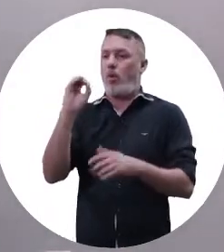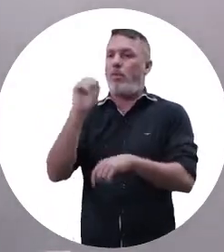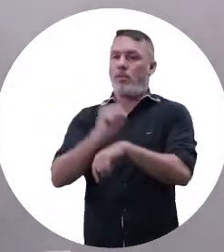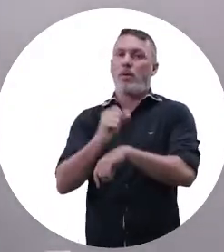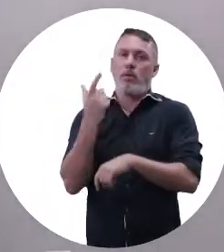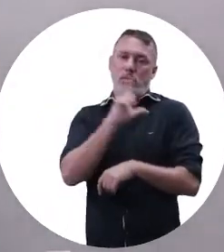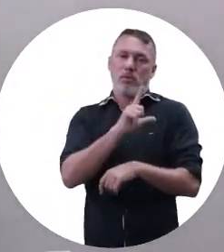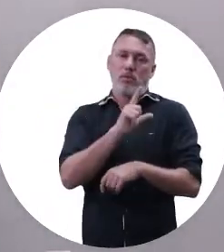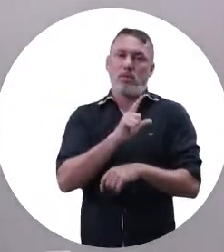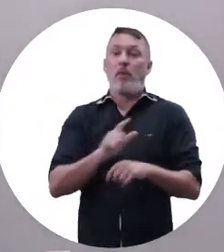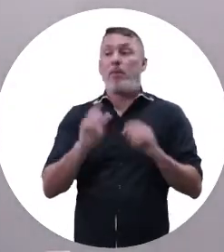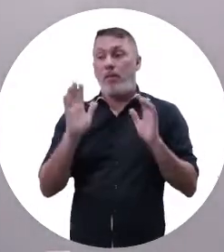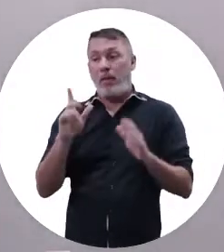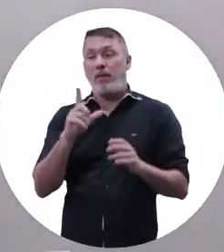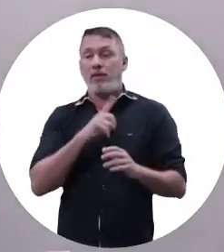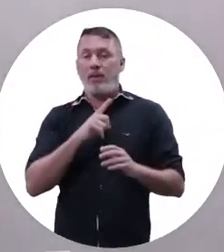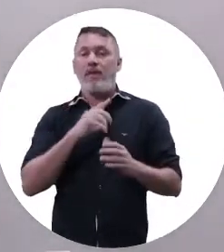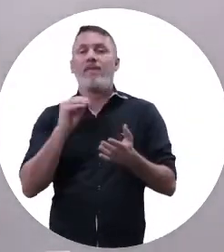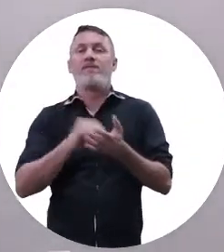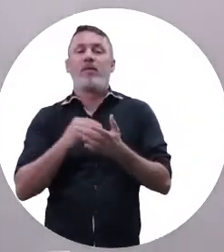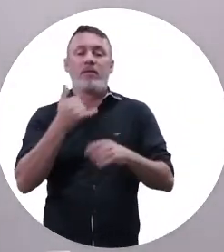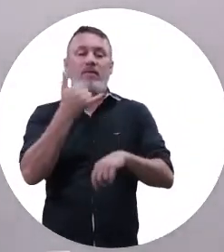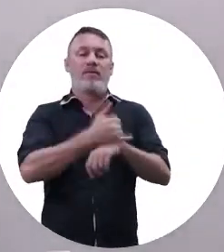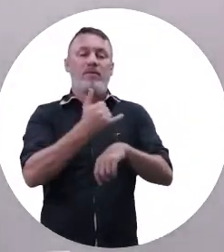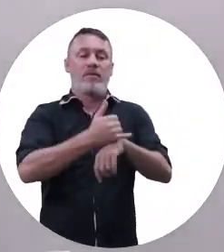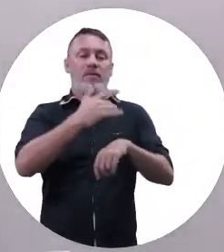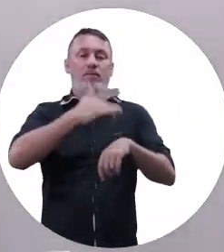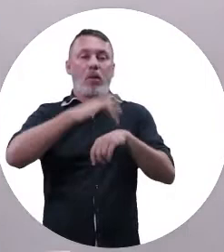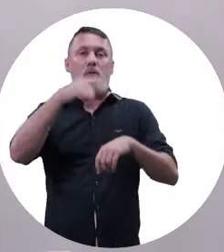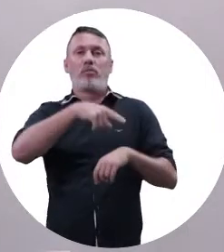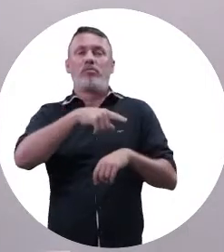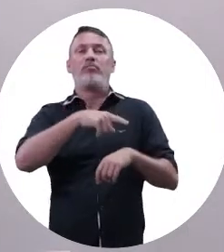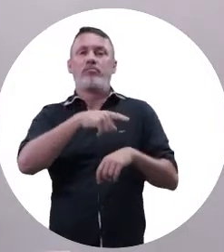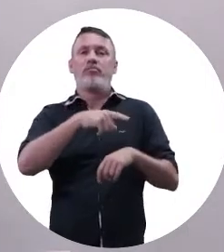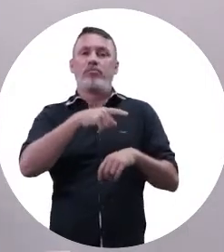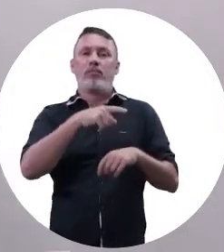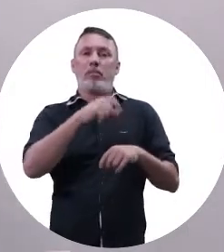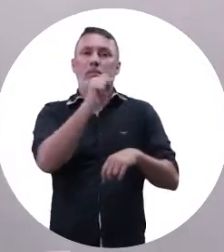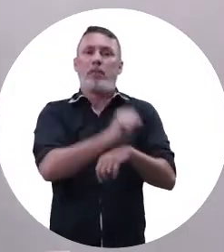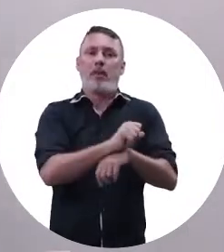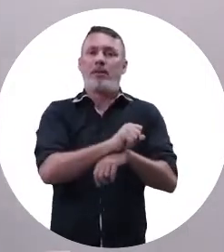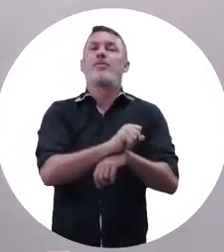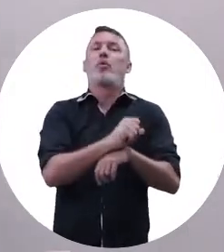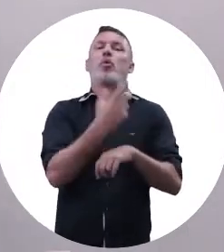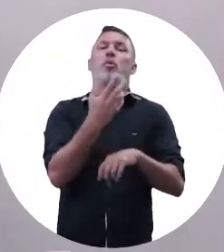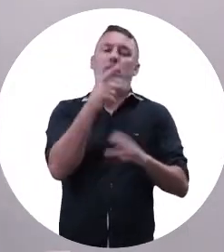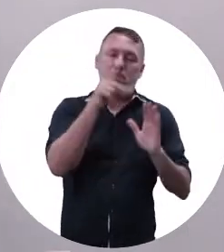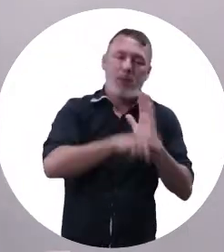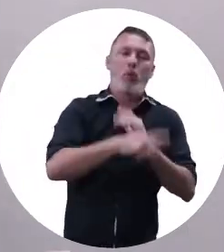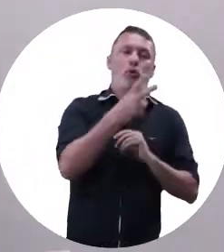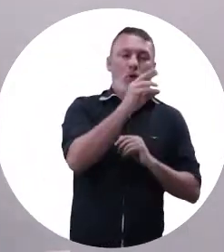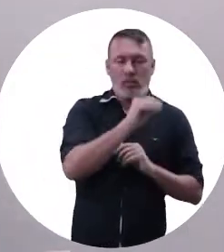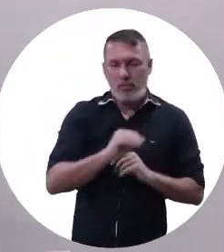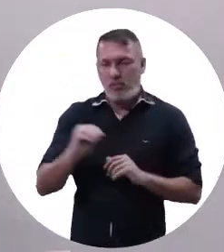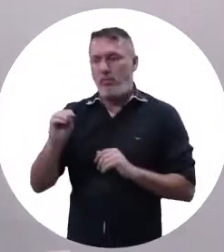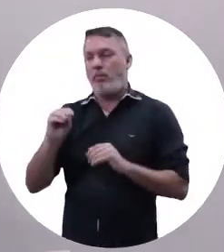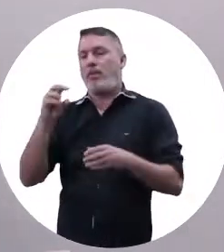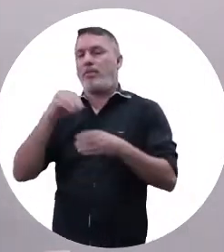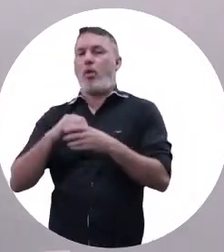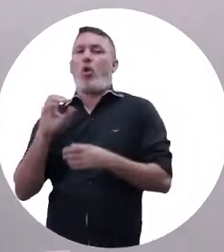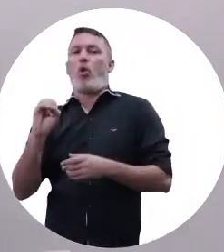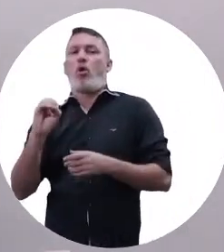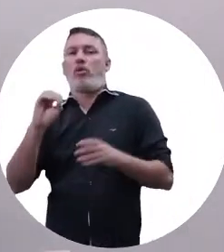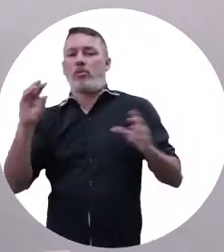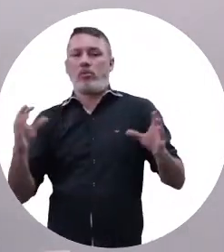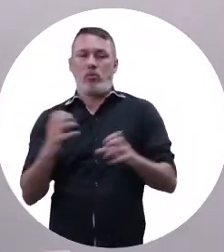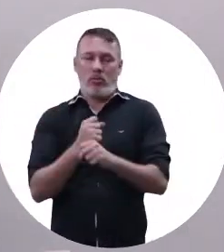está estável, mas ainda tem que estabilizar o alumínio. Preciso? O alumínio precisa ainda doar mais 2 elétrons. Pego